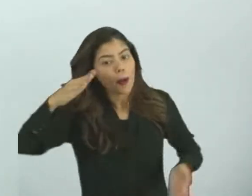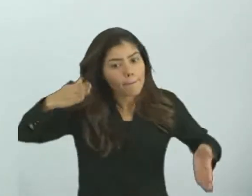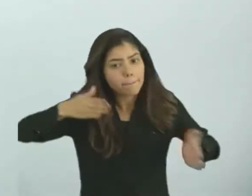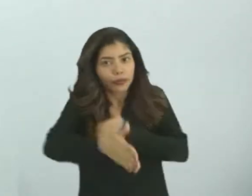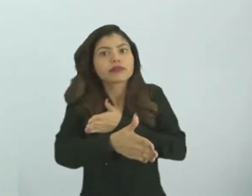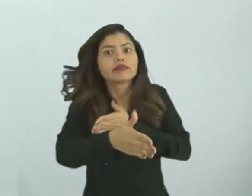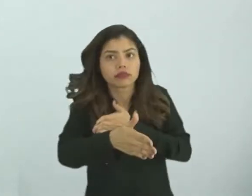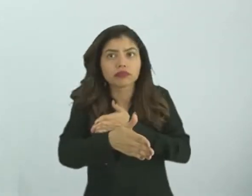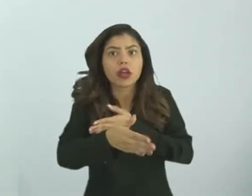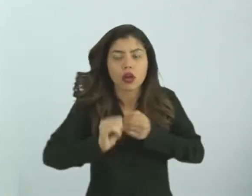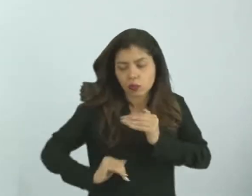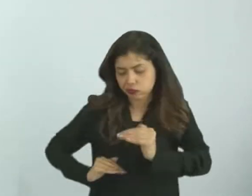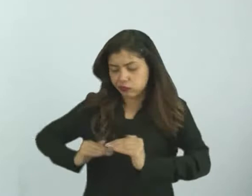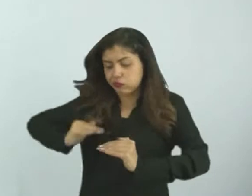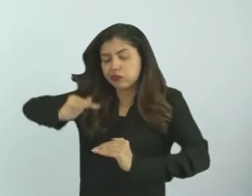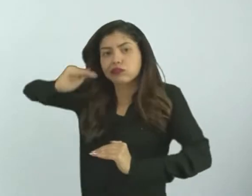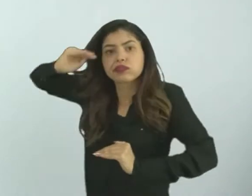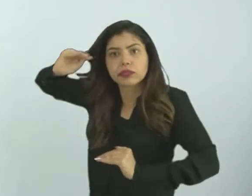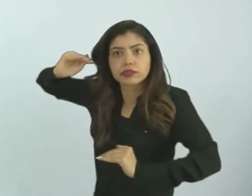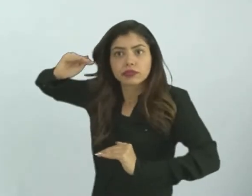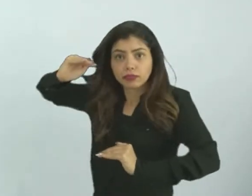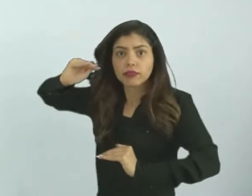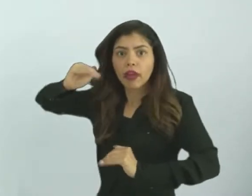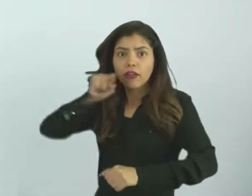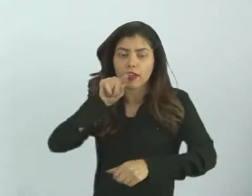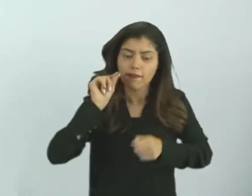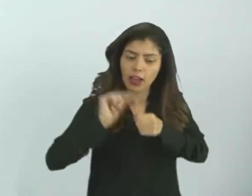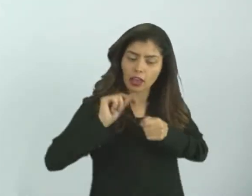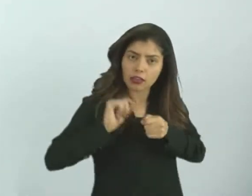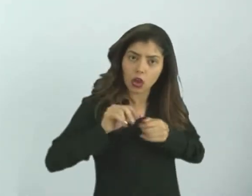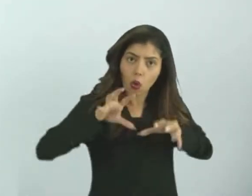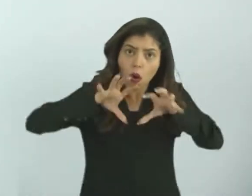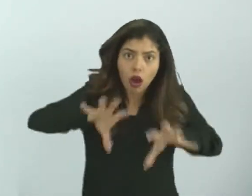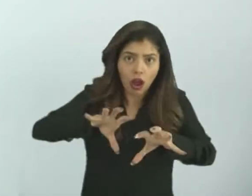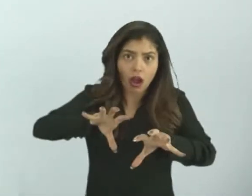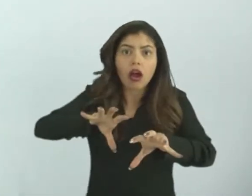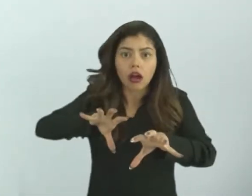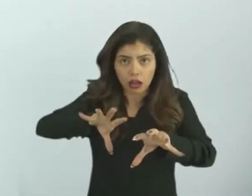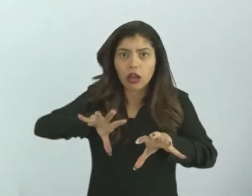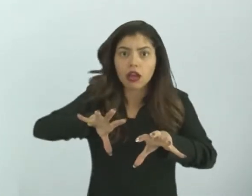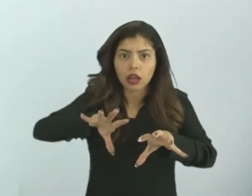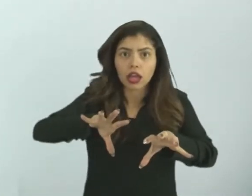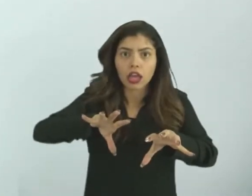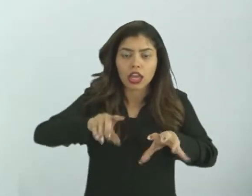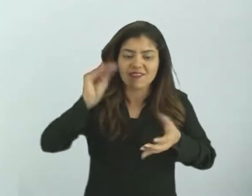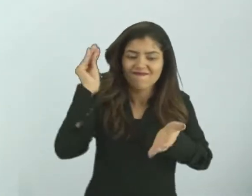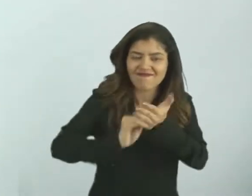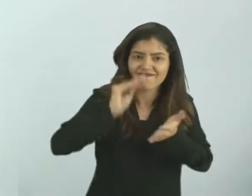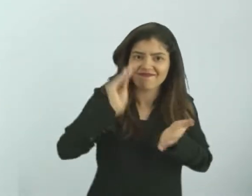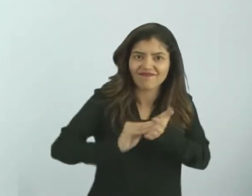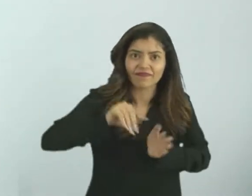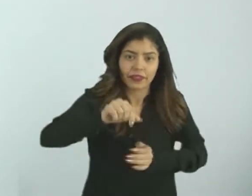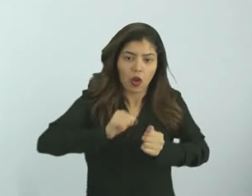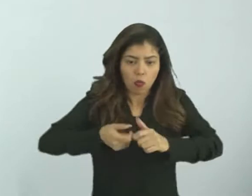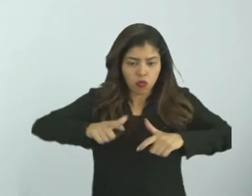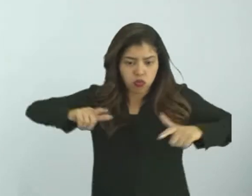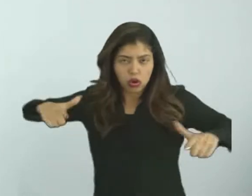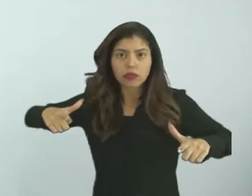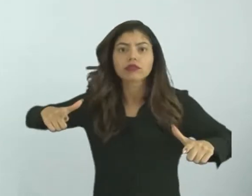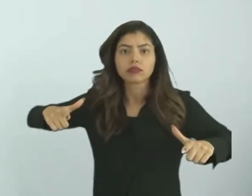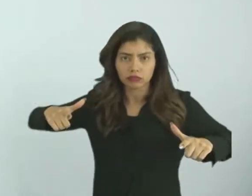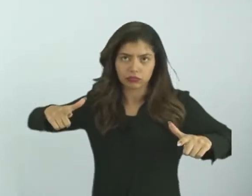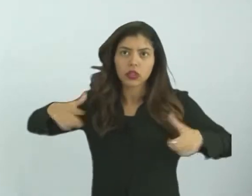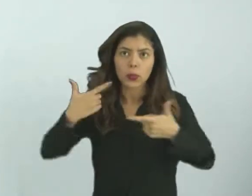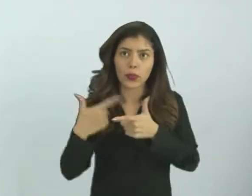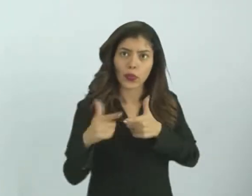seu crescimento. Então, você está fazendo com que esse fator aumente, né? Esse fator de